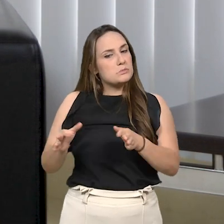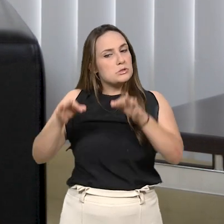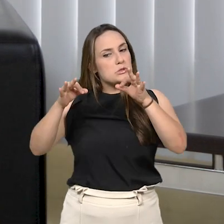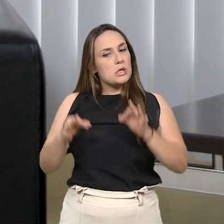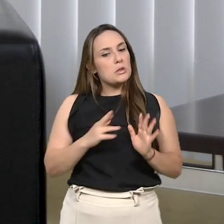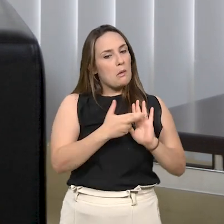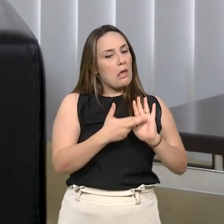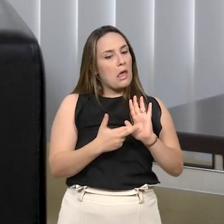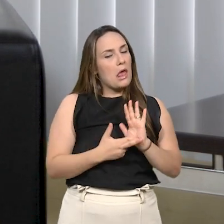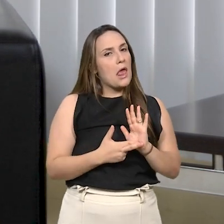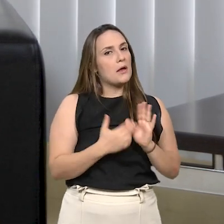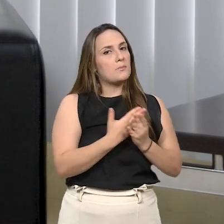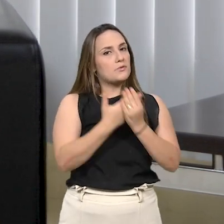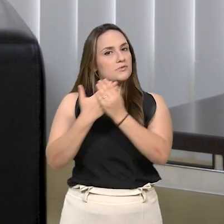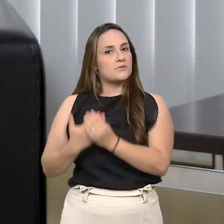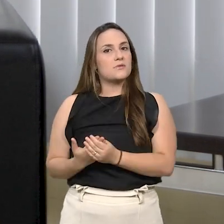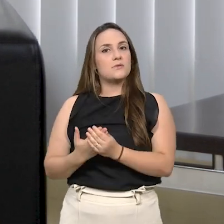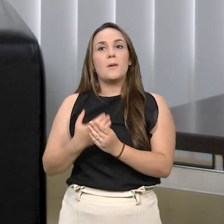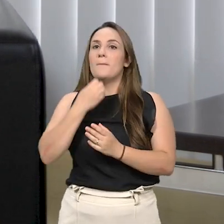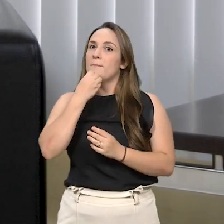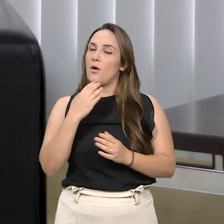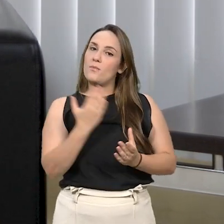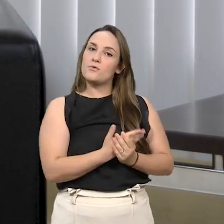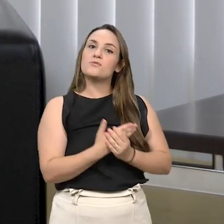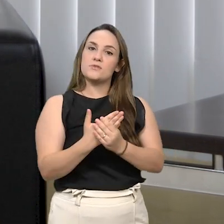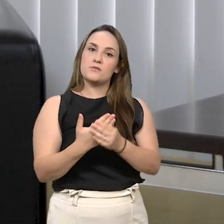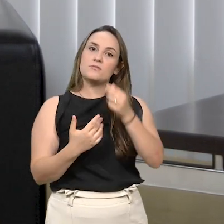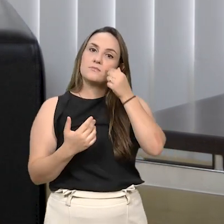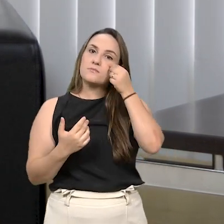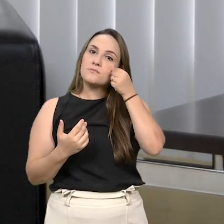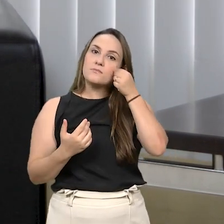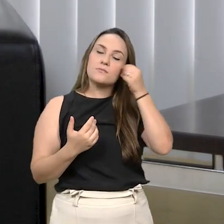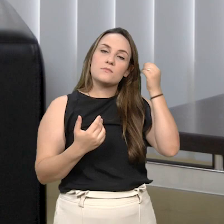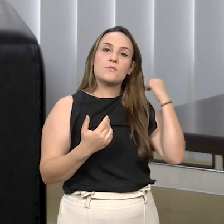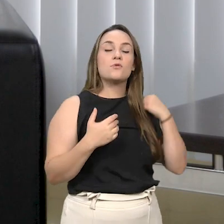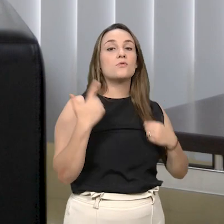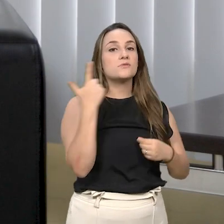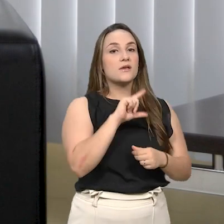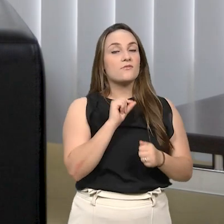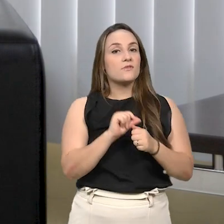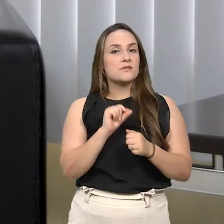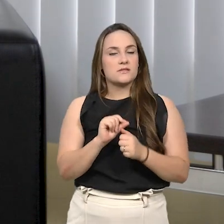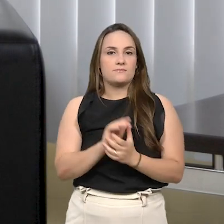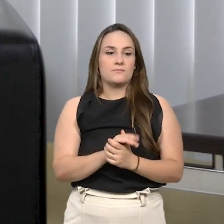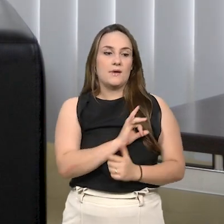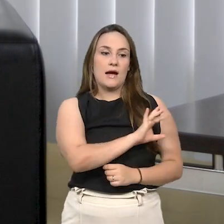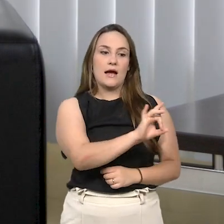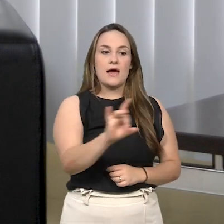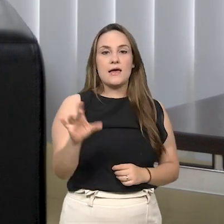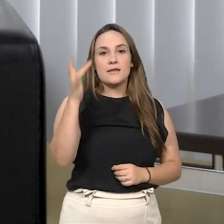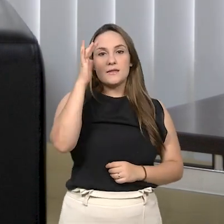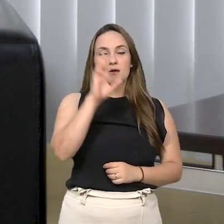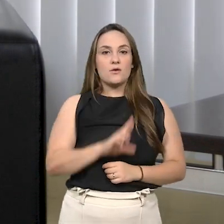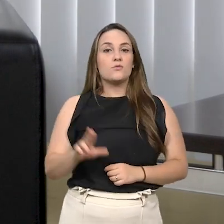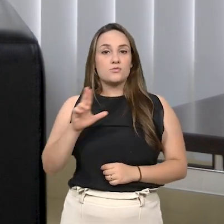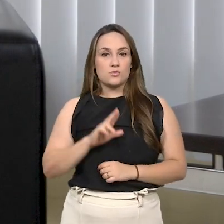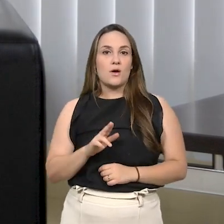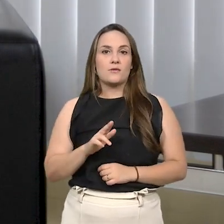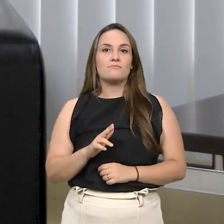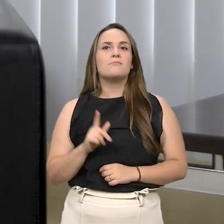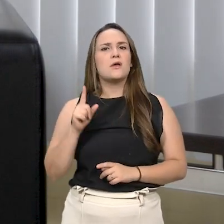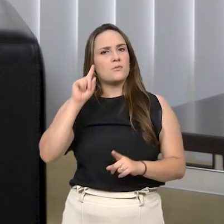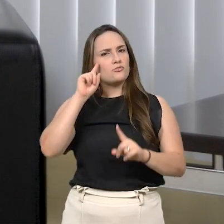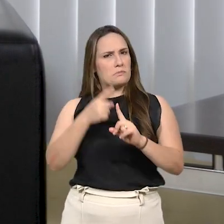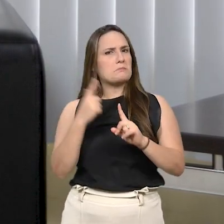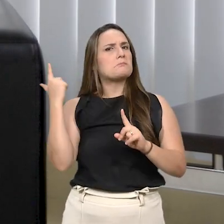forma a possibilitar o aumento do número de processos trabalhados por usuário, objetivo que tem sido cumprido